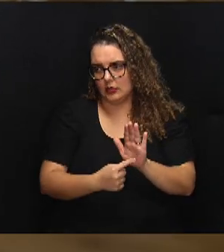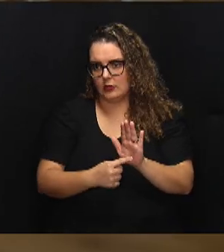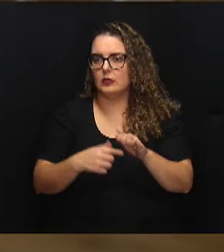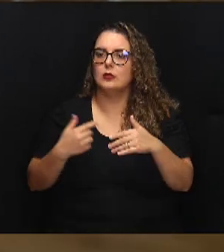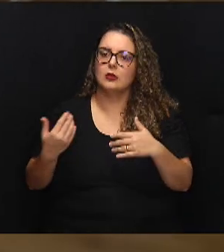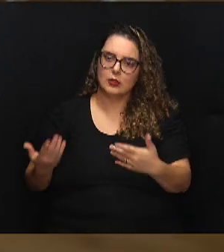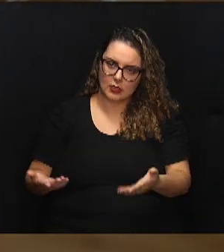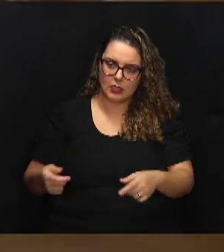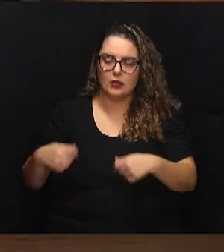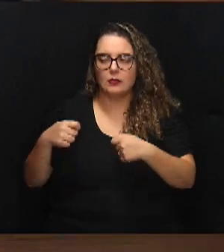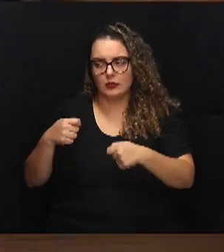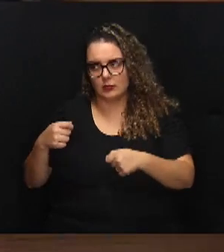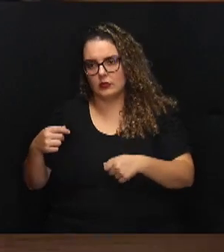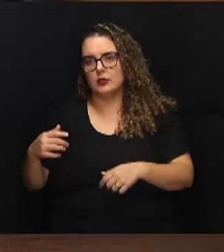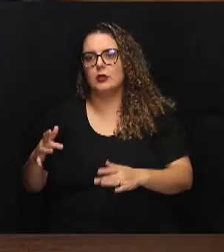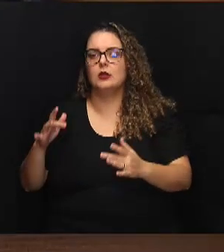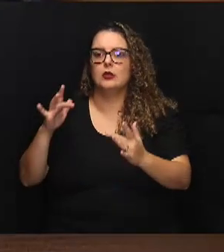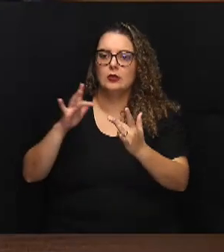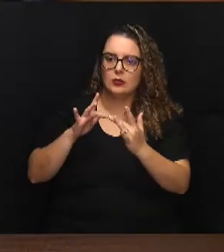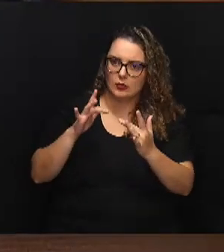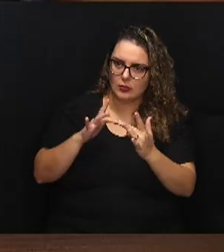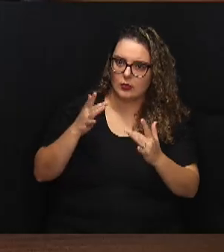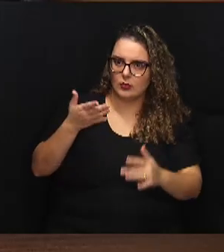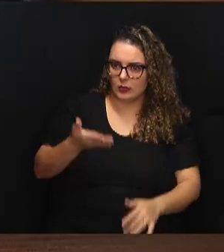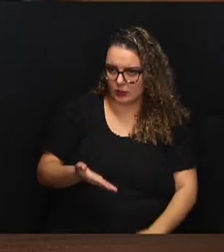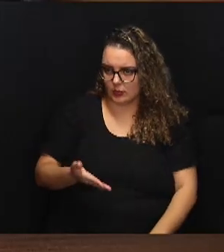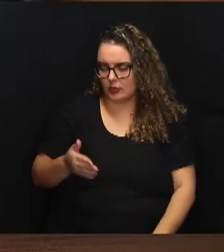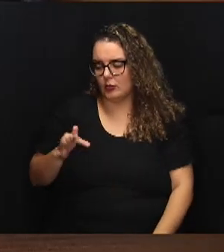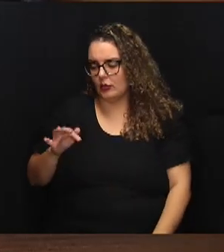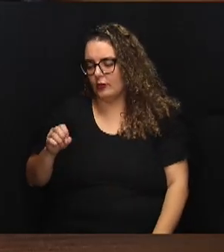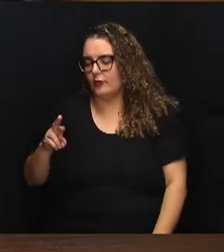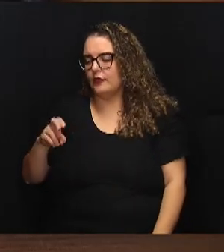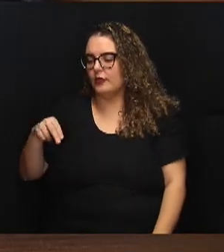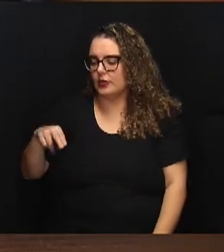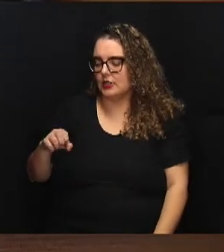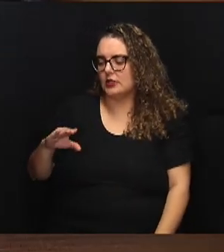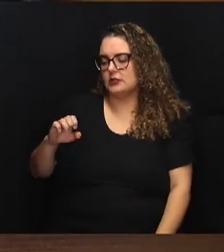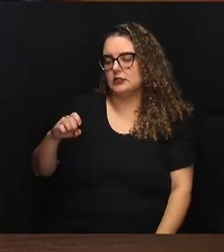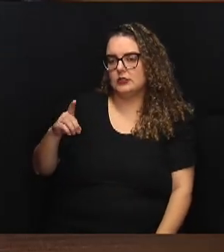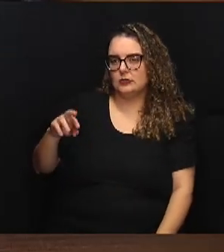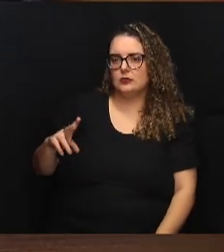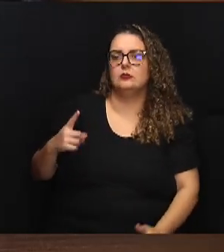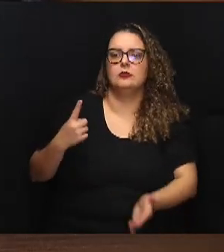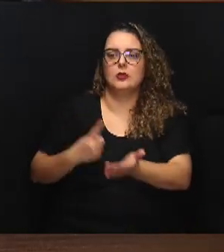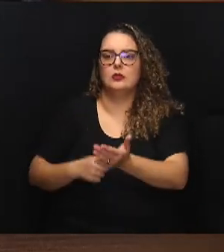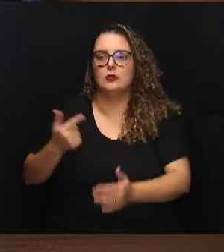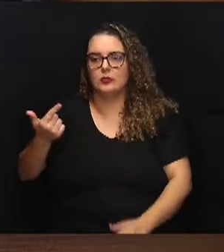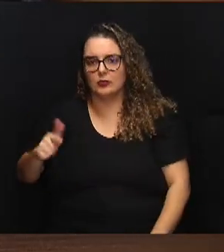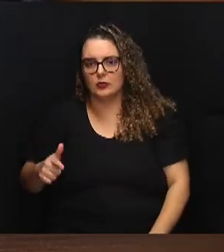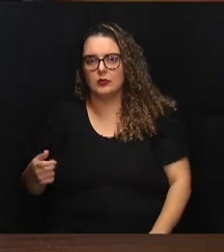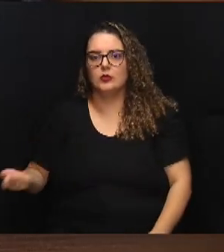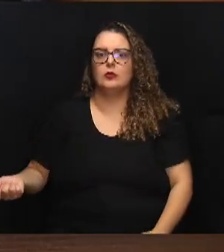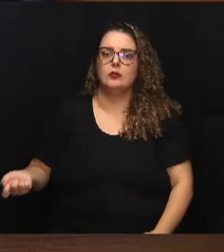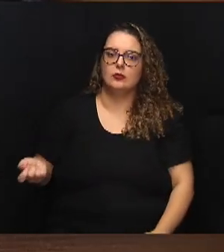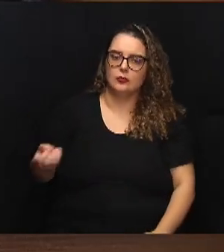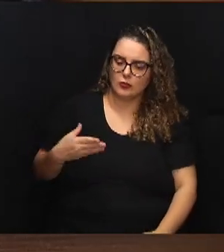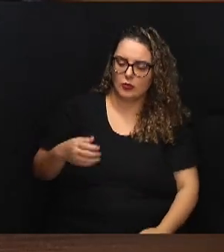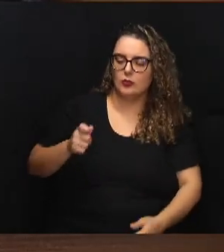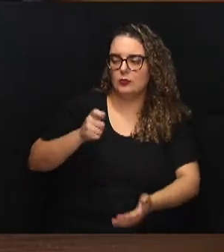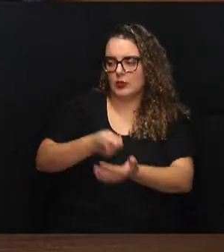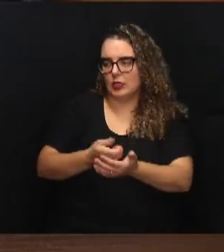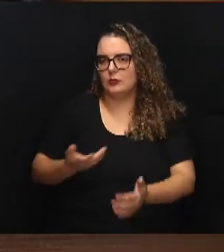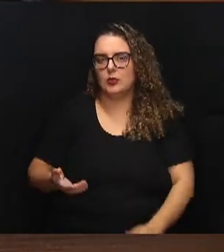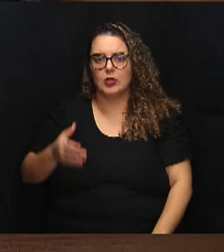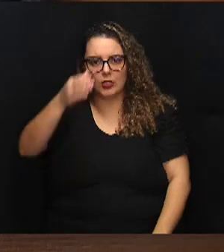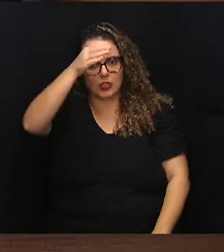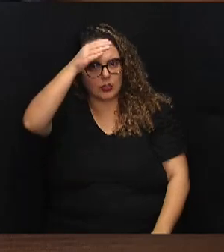ele precisará entrar em contato com o fornecedor para agendar um novo pagamento. E os clientes, eles podem